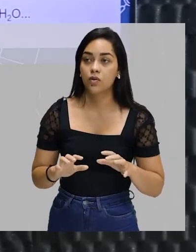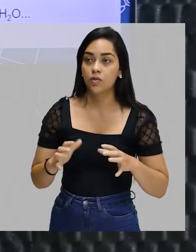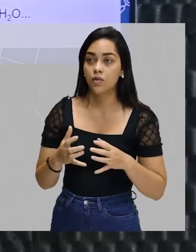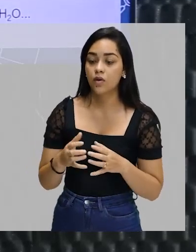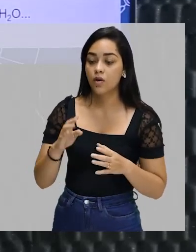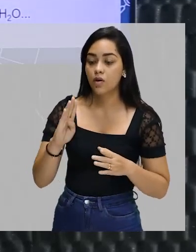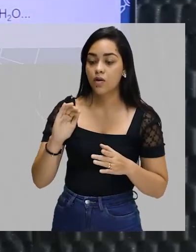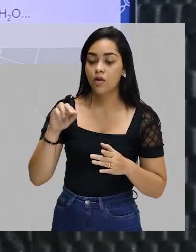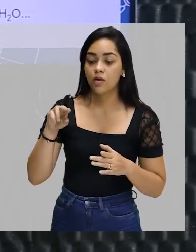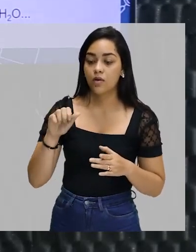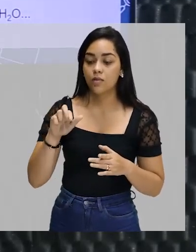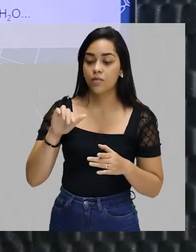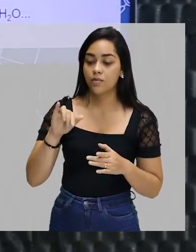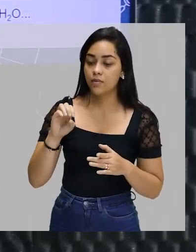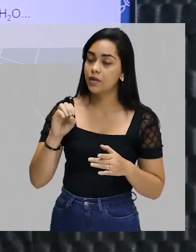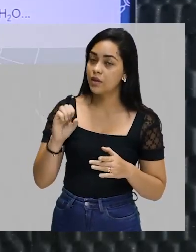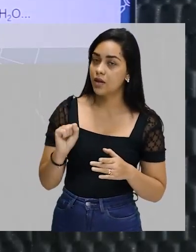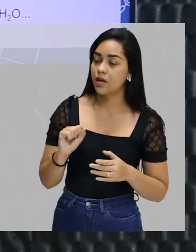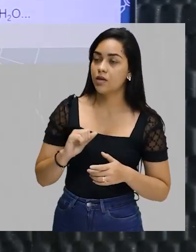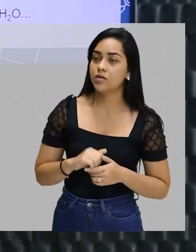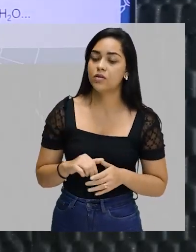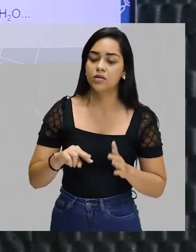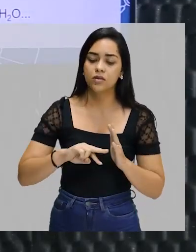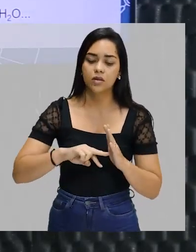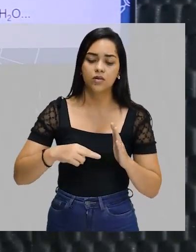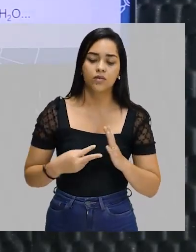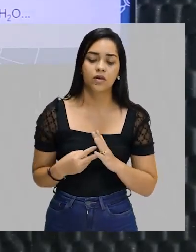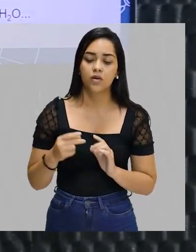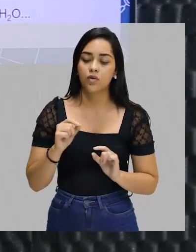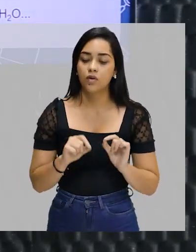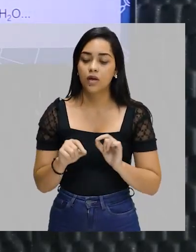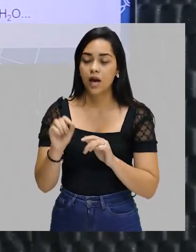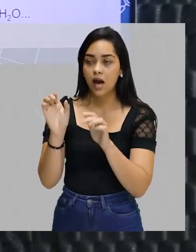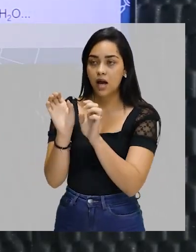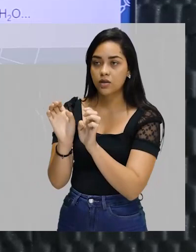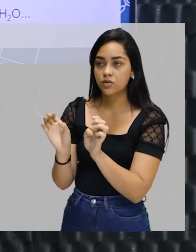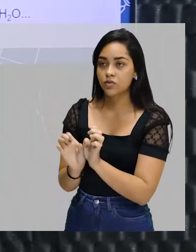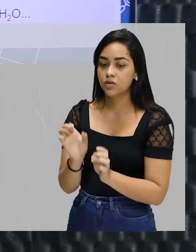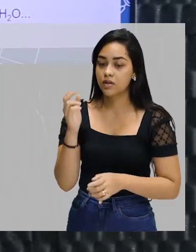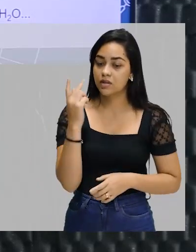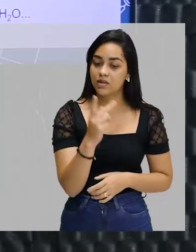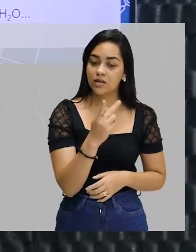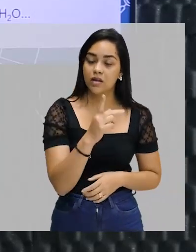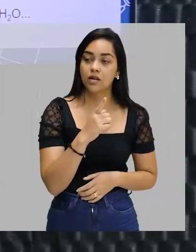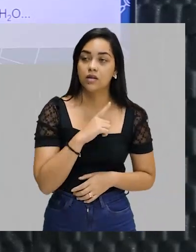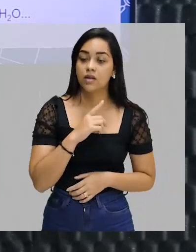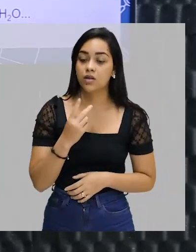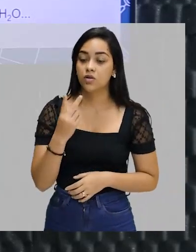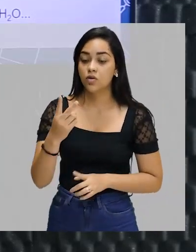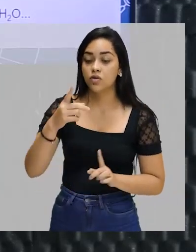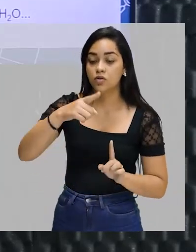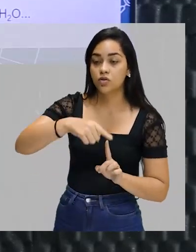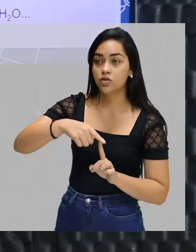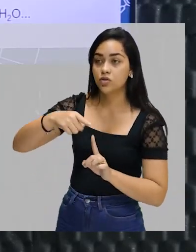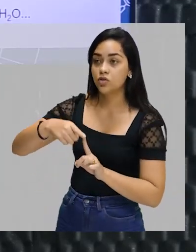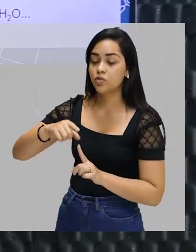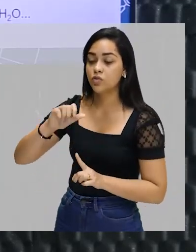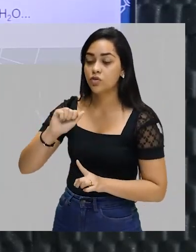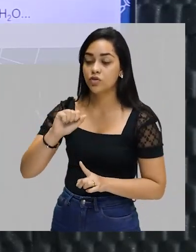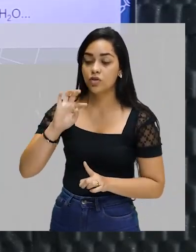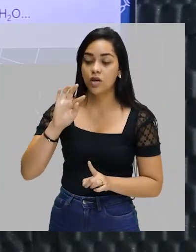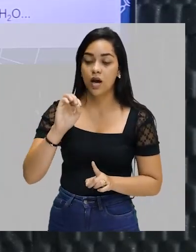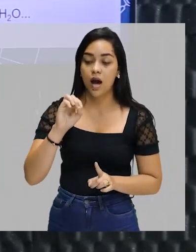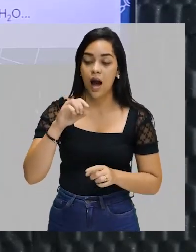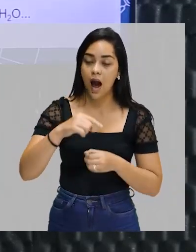compostos binários, ok? Ou seja, a sua estrutura, eu só vou ter 2 tipos de